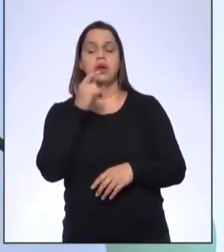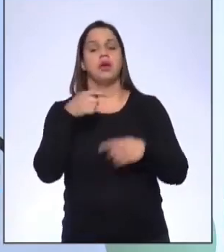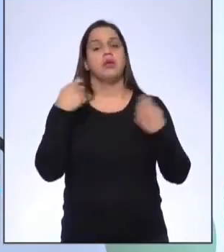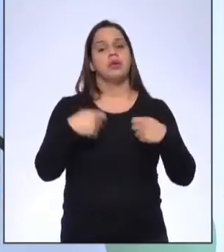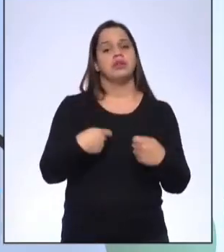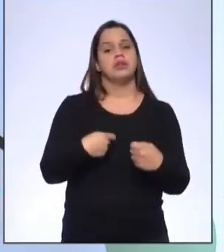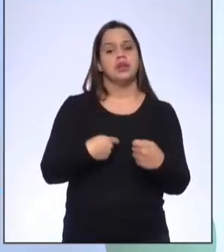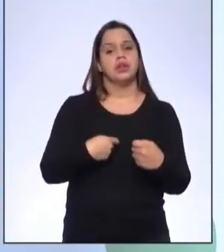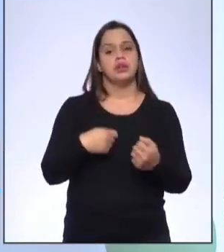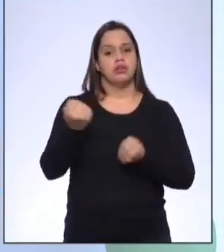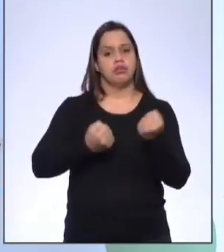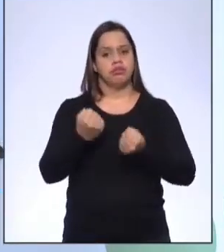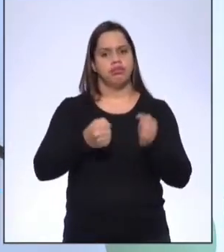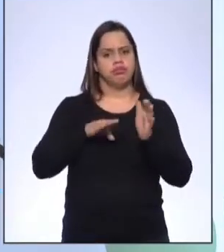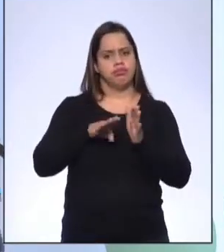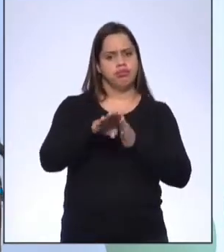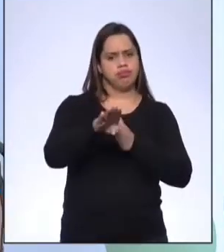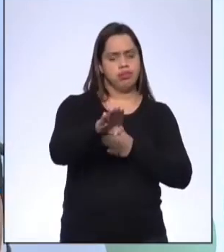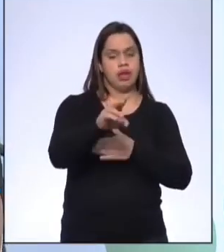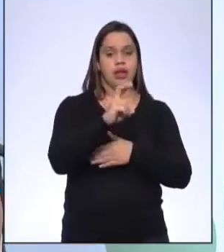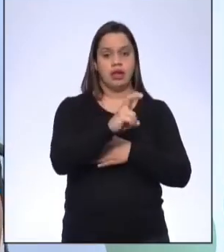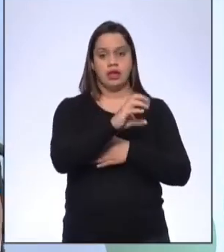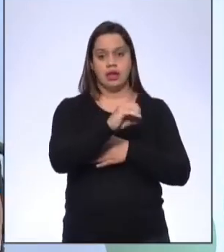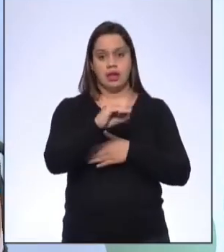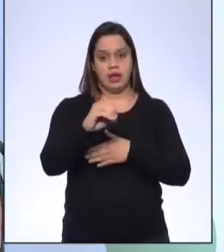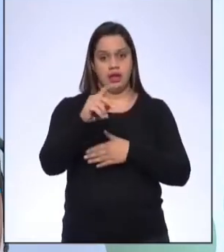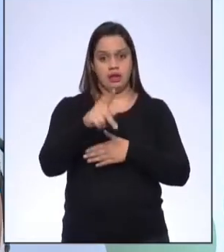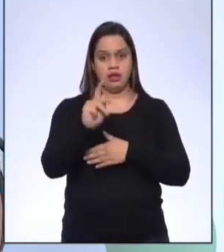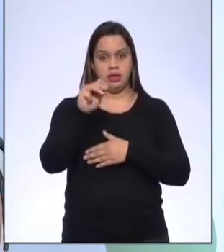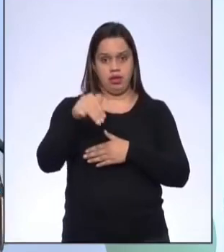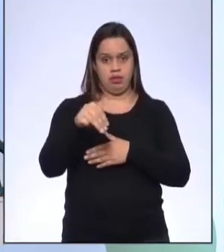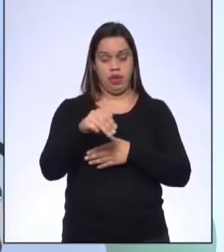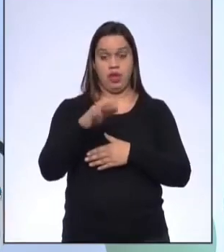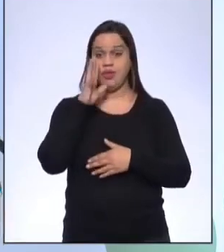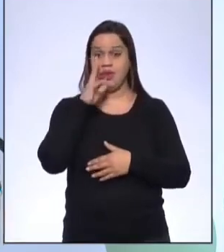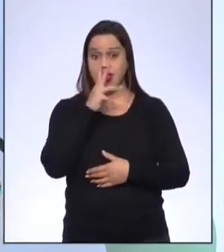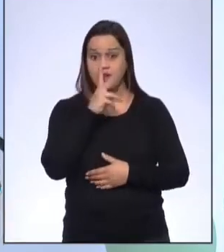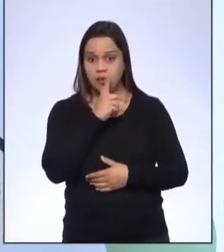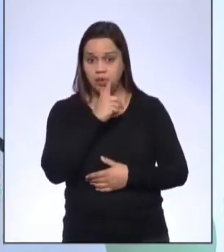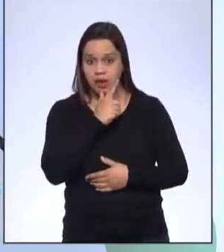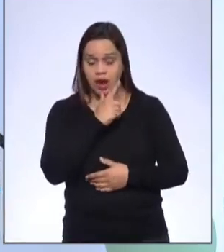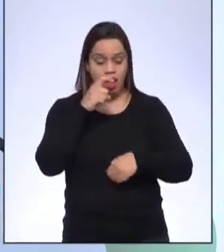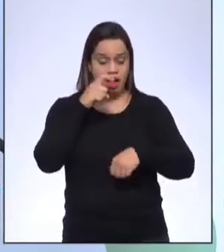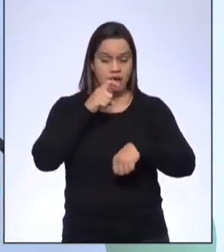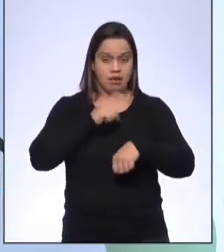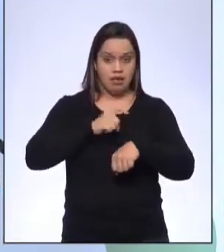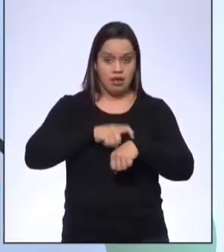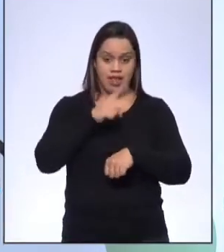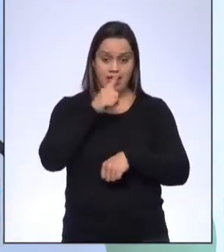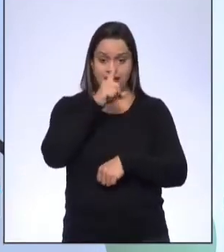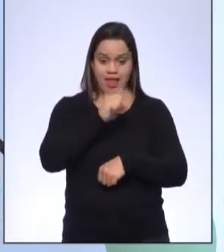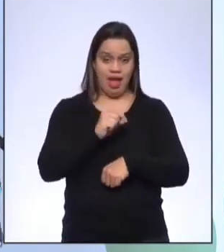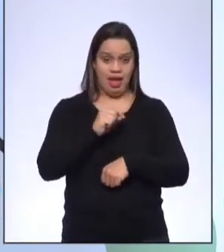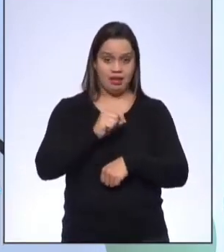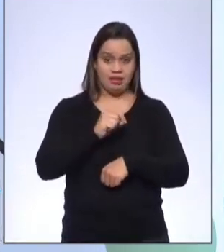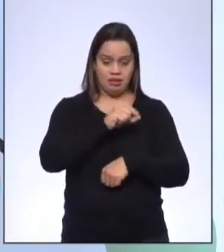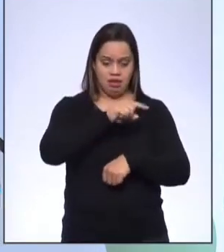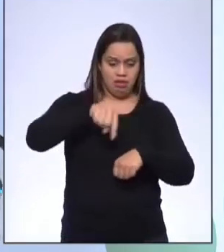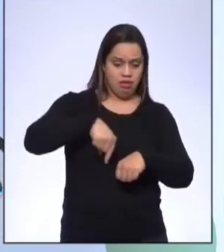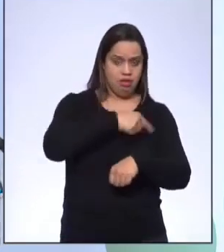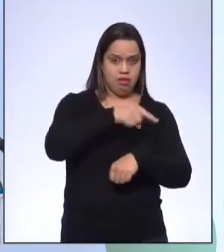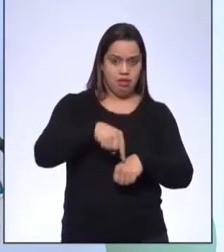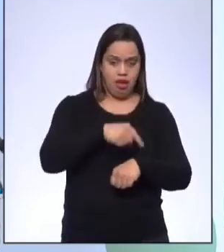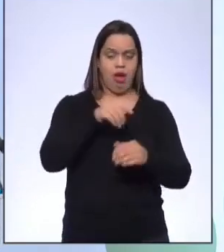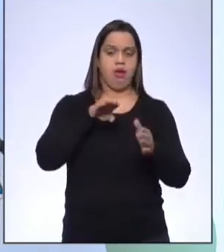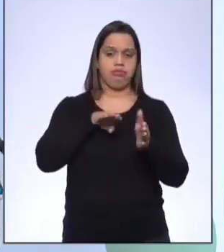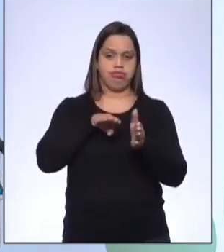quilômetros. Eu vou demorar 10 horas para percorrer esses 500 quilômetros.